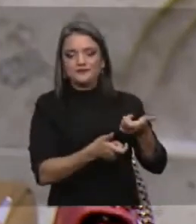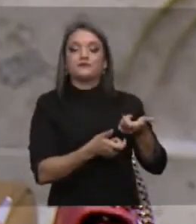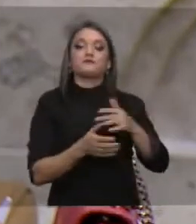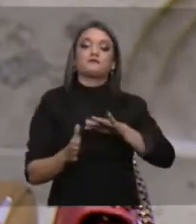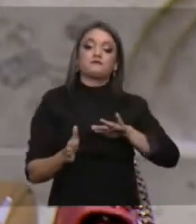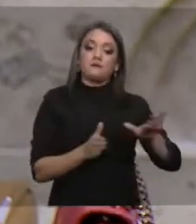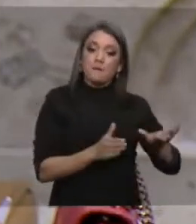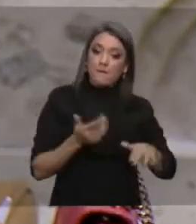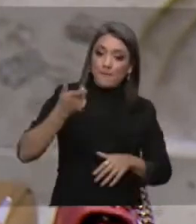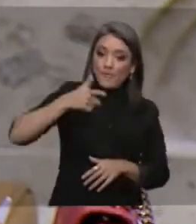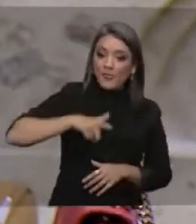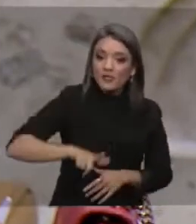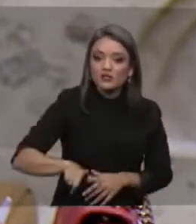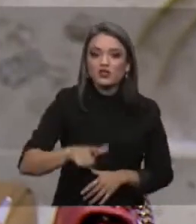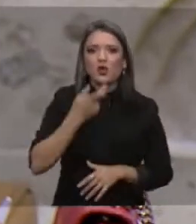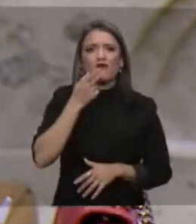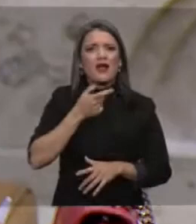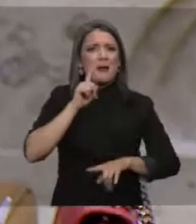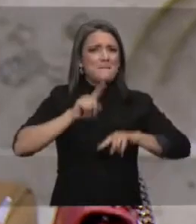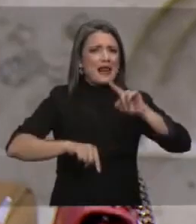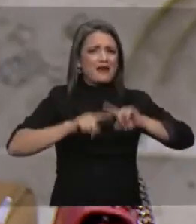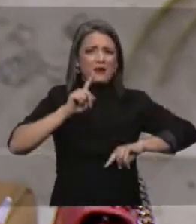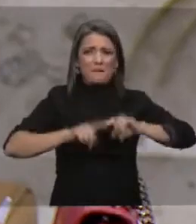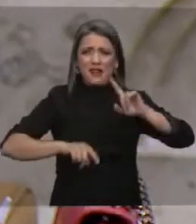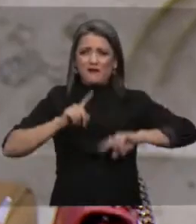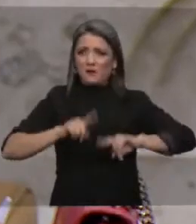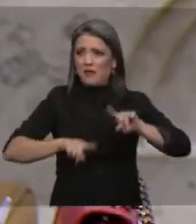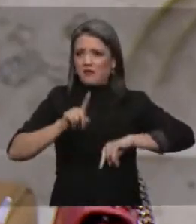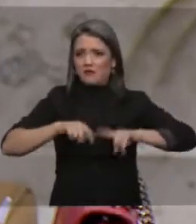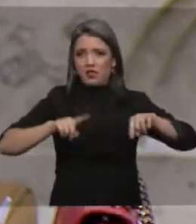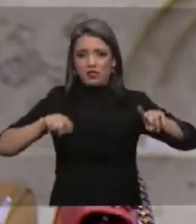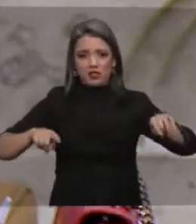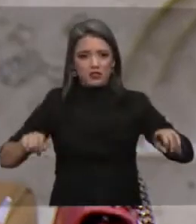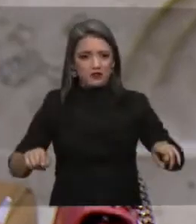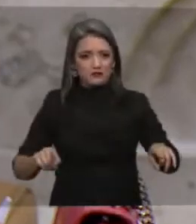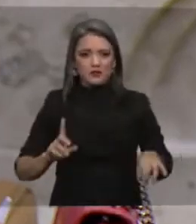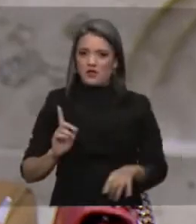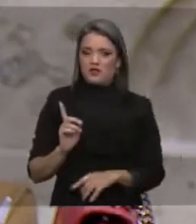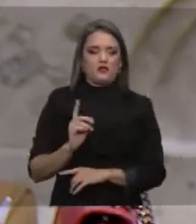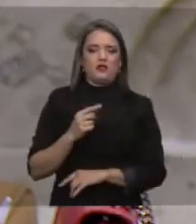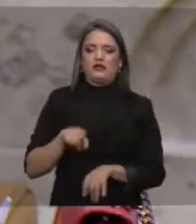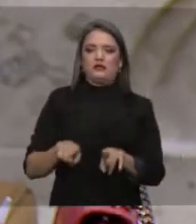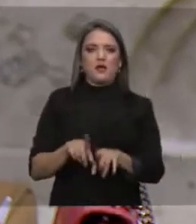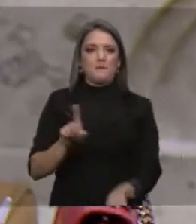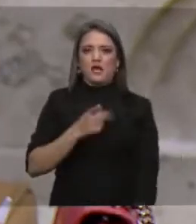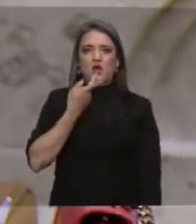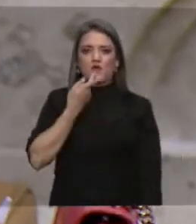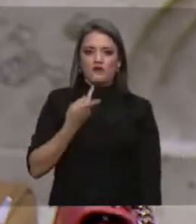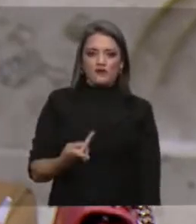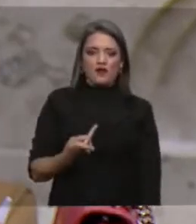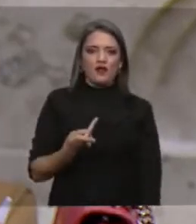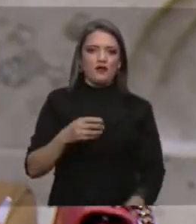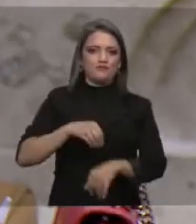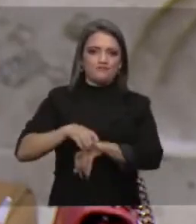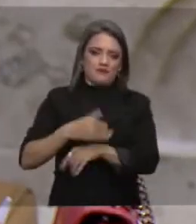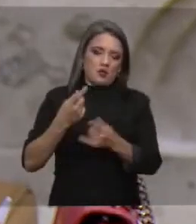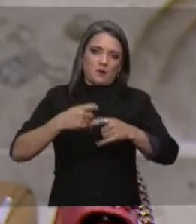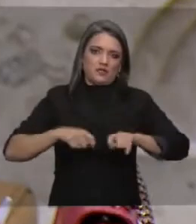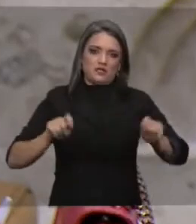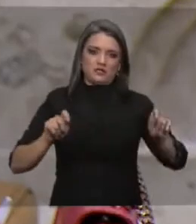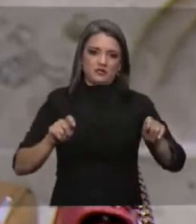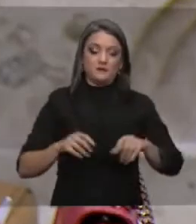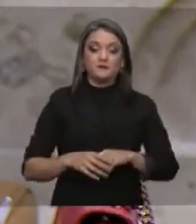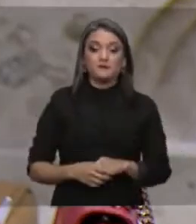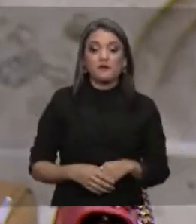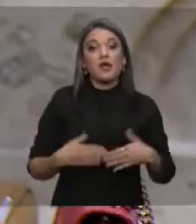Novamente, ele vai dizer muitos palavrões que eu também vou deixar de submeter à corte, que não é necessário.